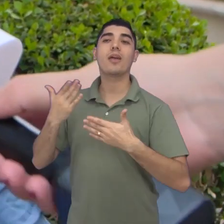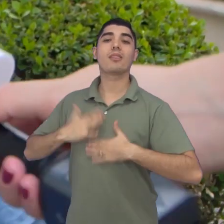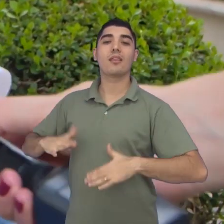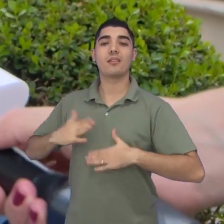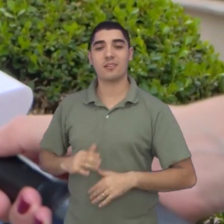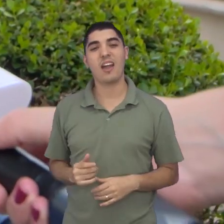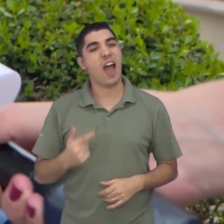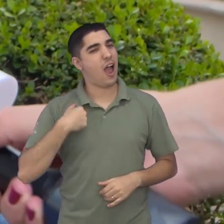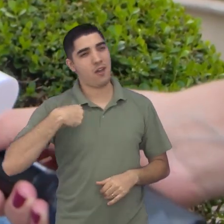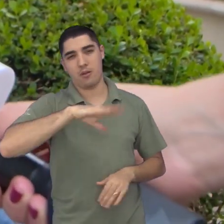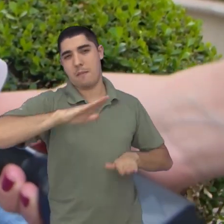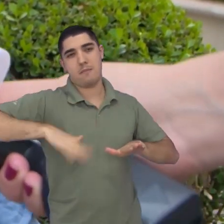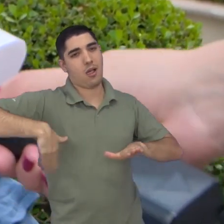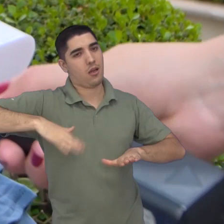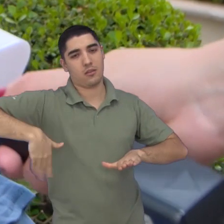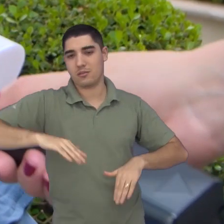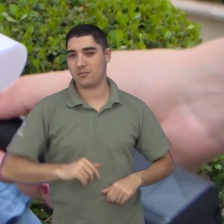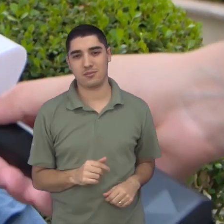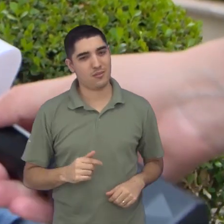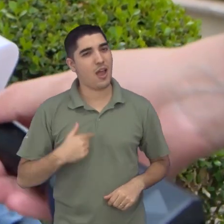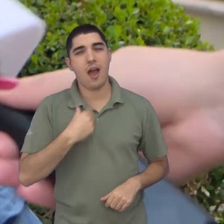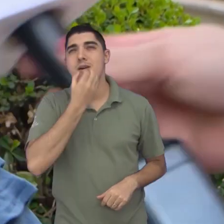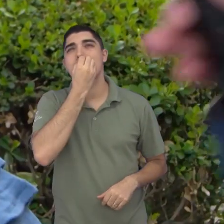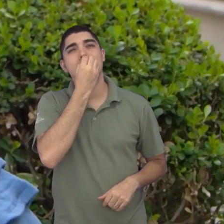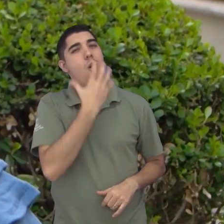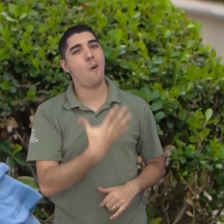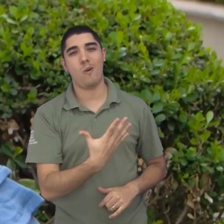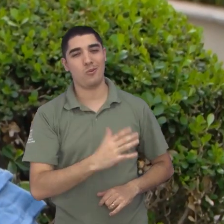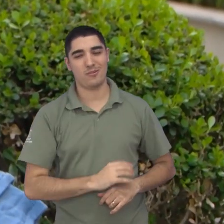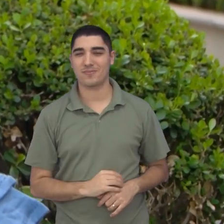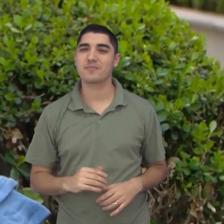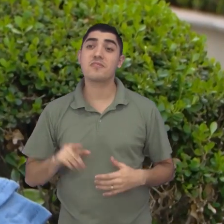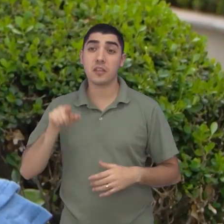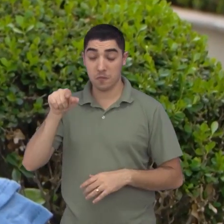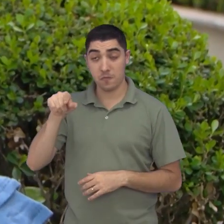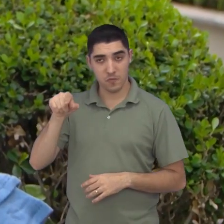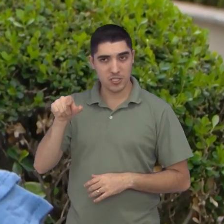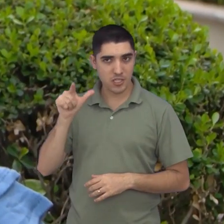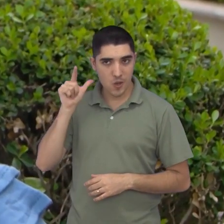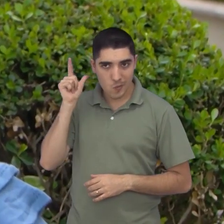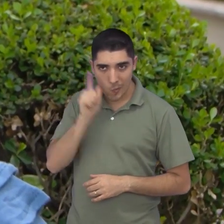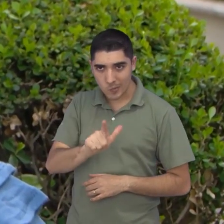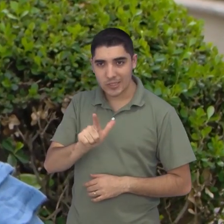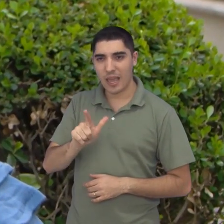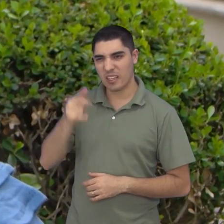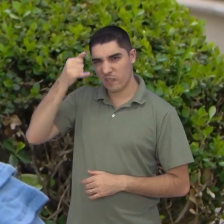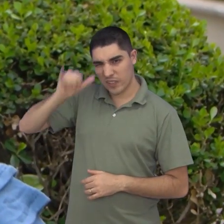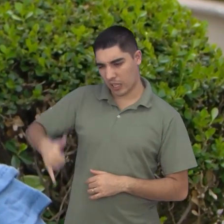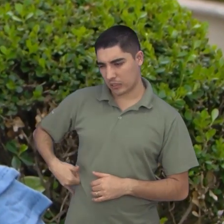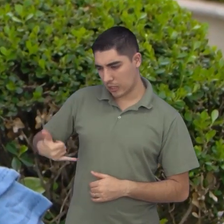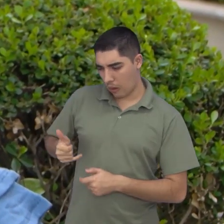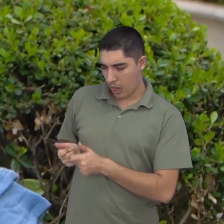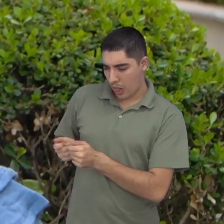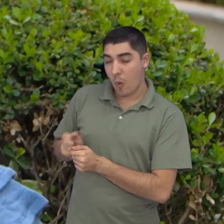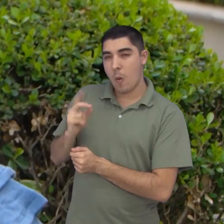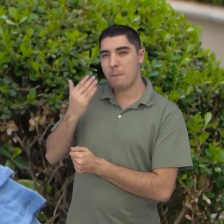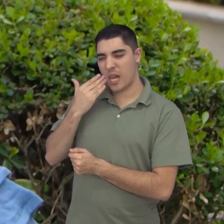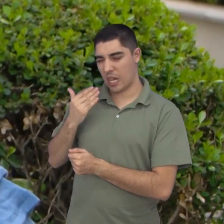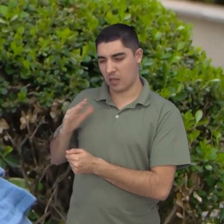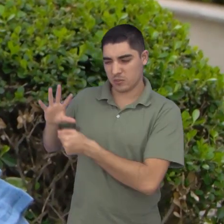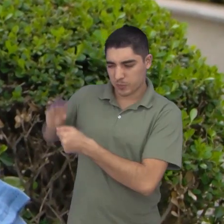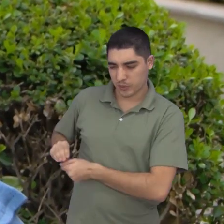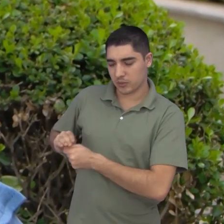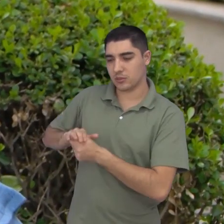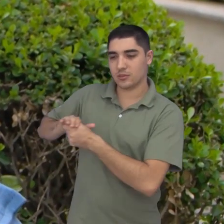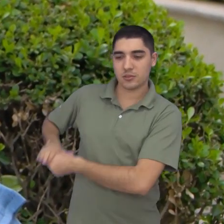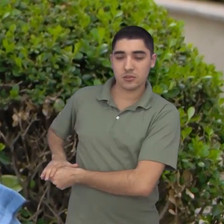praia. É bom demais, né? E consegue ficar longe do celular ou precisa desligar alguma notificação?